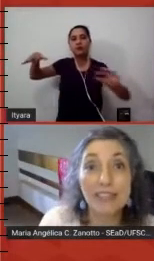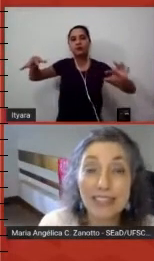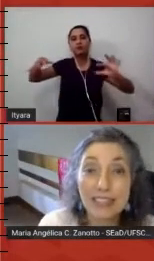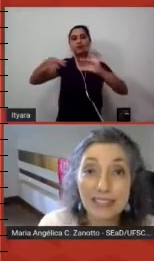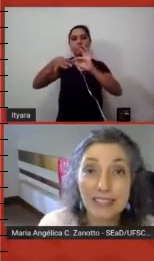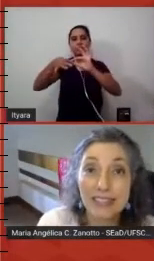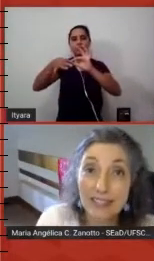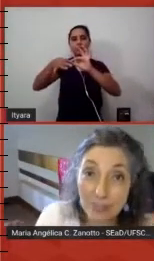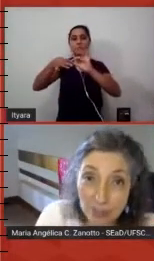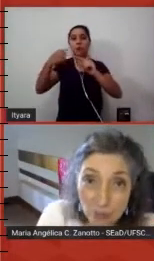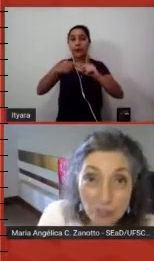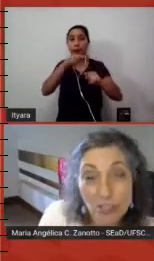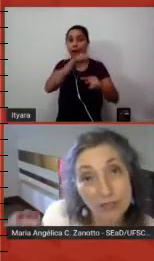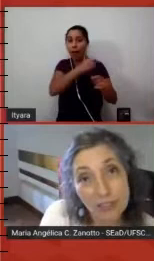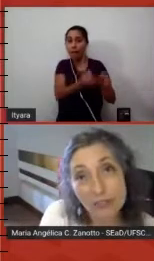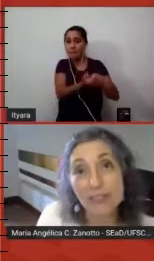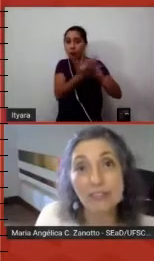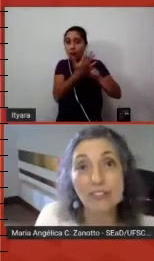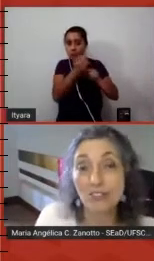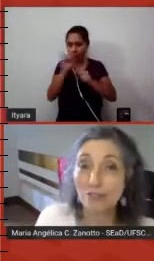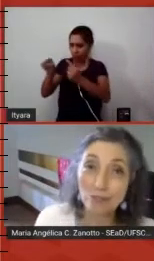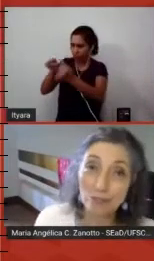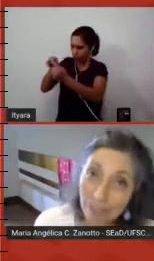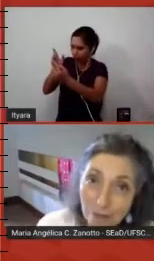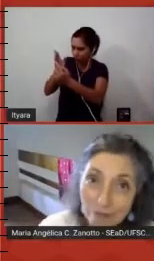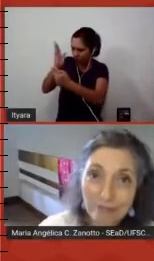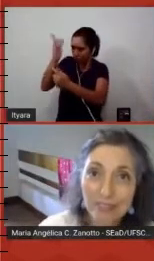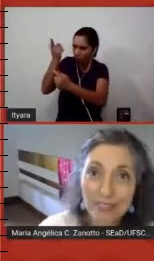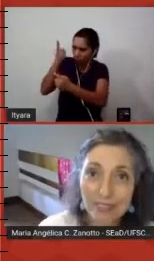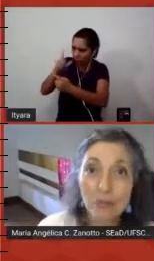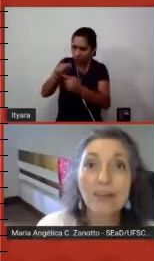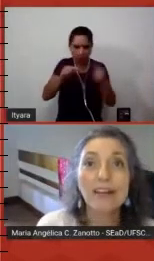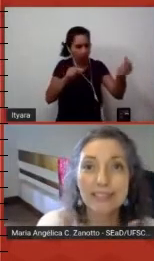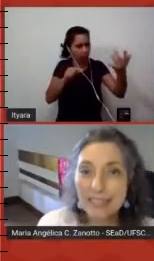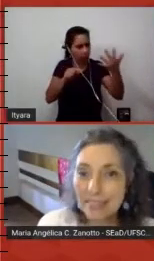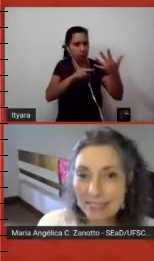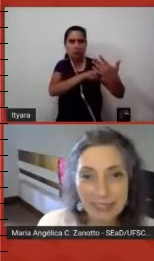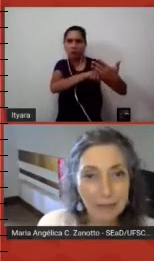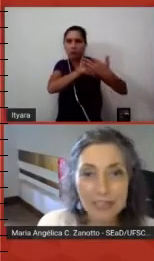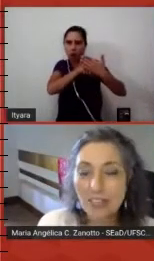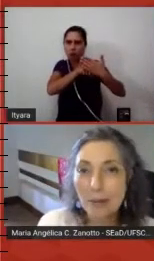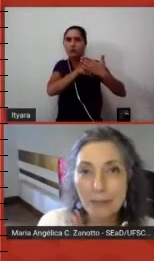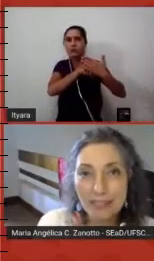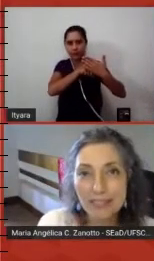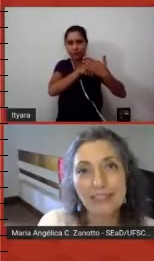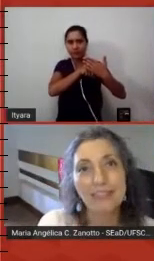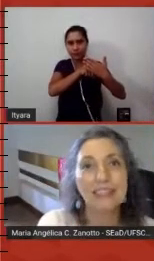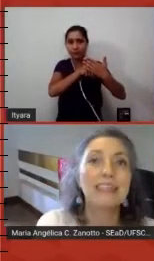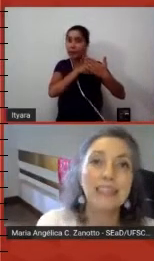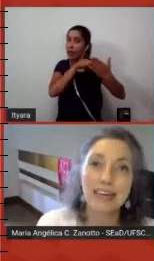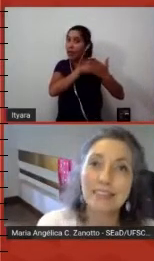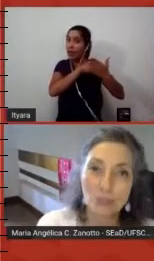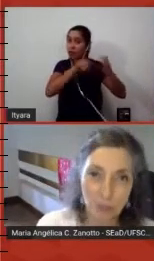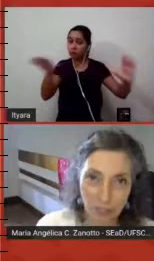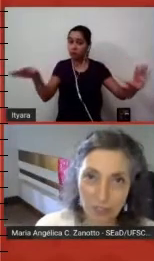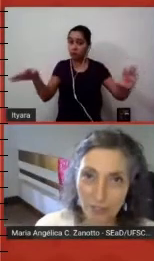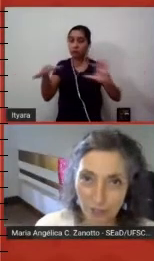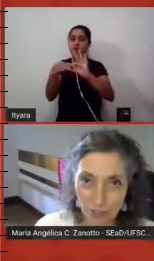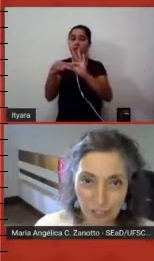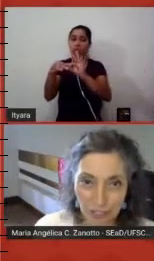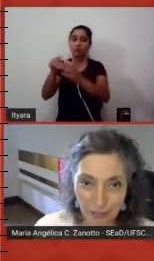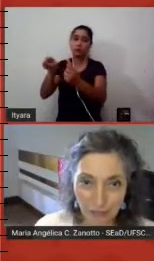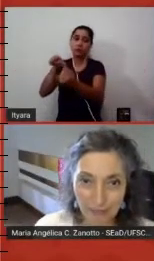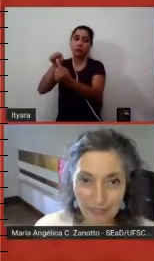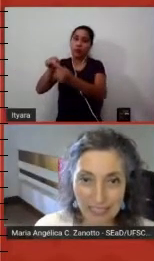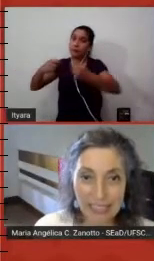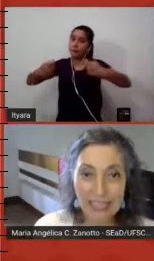trazer evidências de se esses objetivos estão sendo atingidos ou não. Então, necessariamente, ela precisa estar alinhada aos